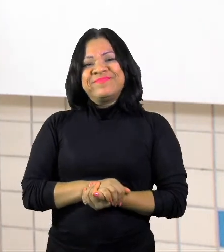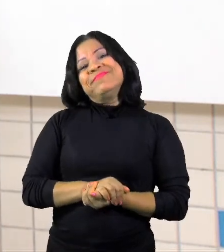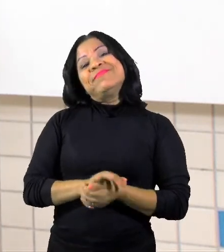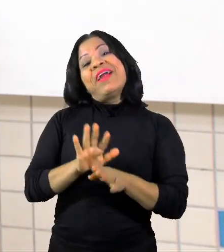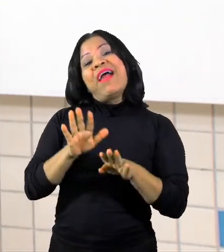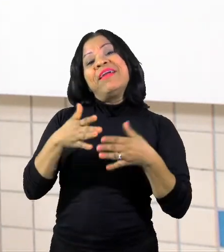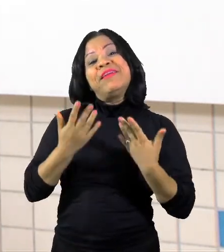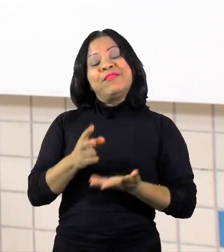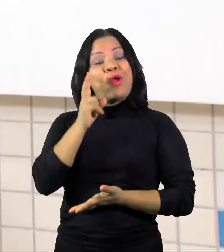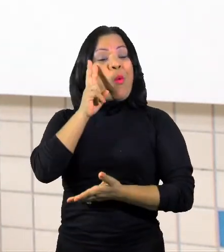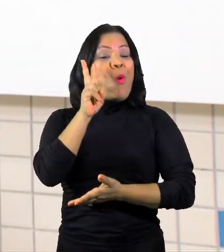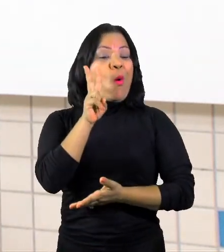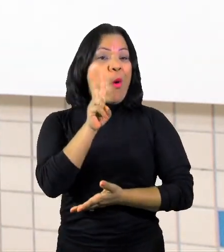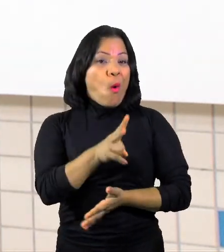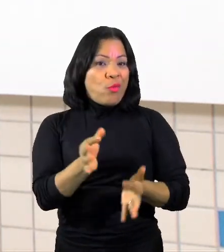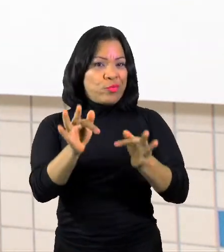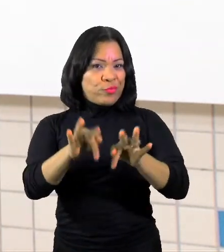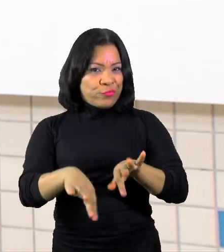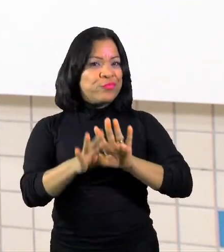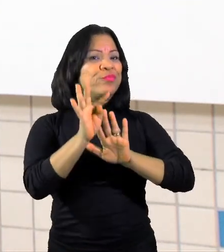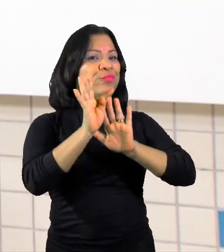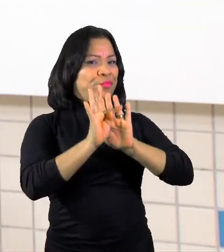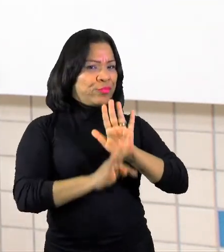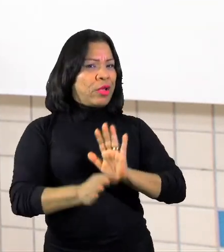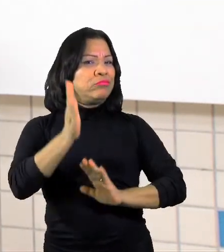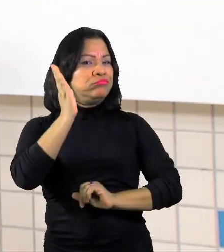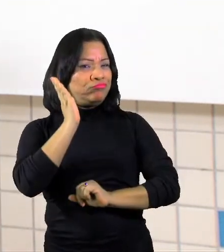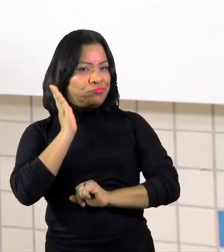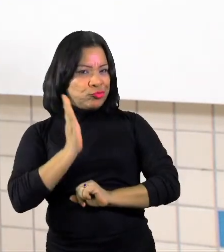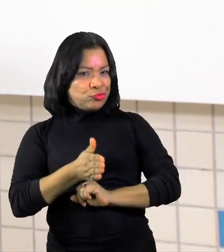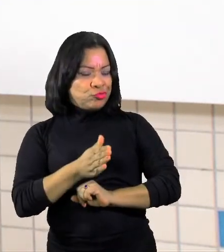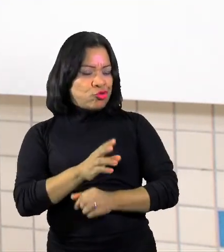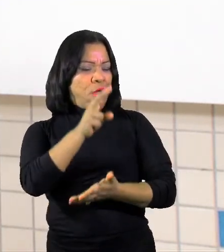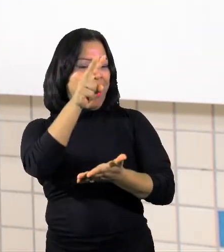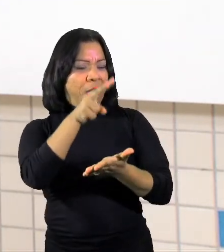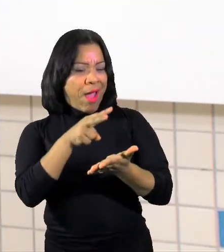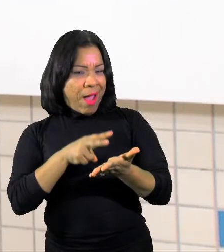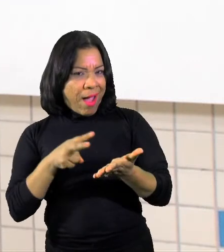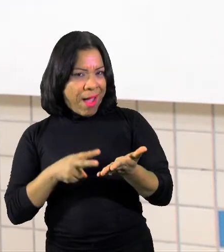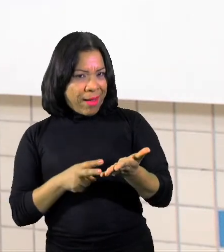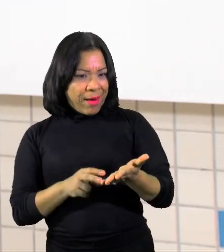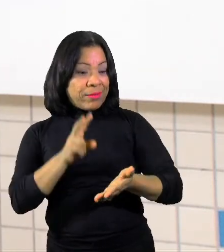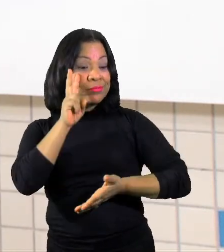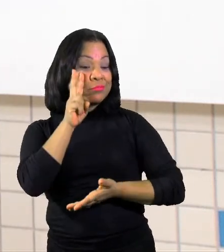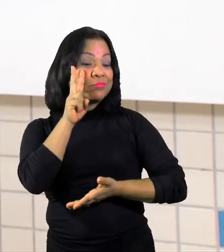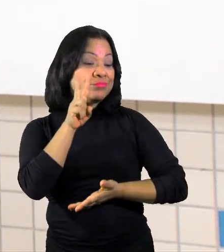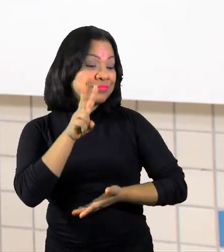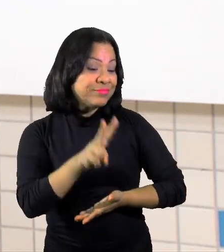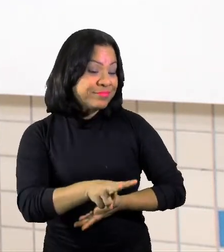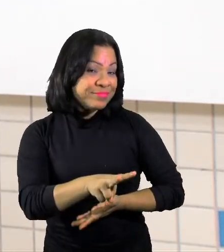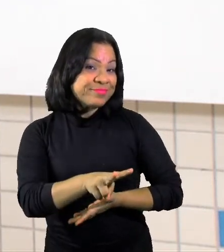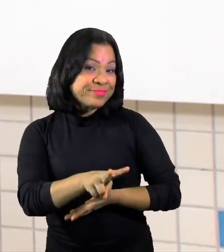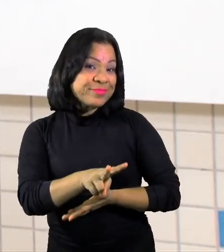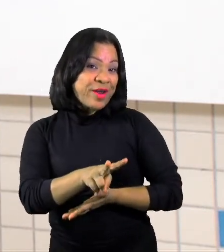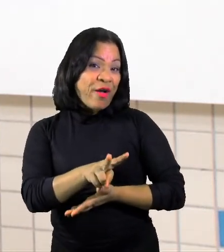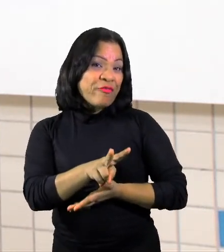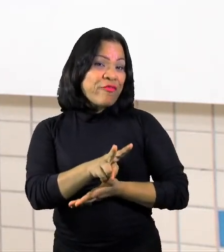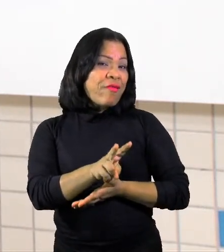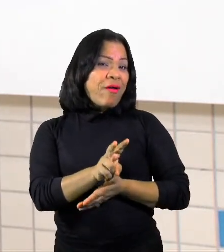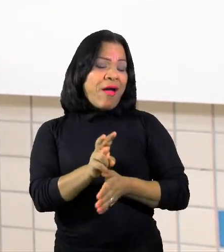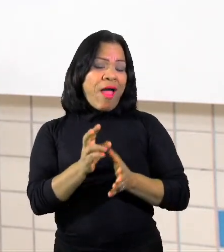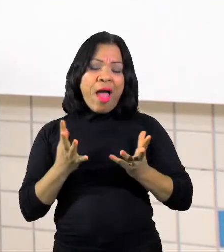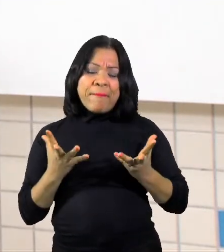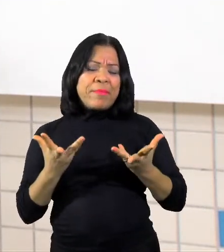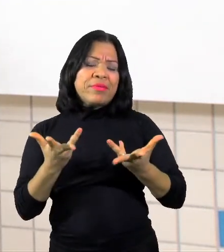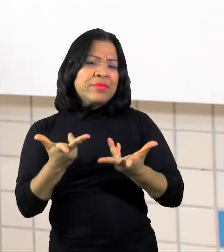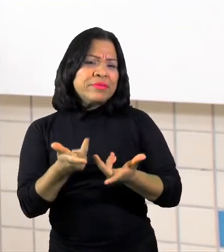do texto, a gente já, lendo lá, a gente já vê qual é a habilidade que a onça